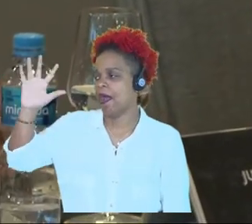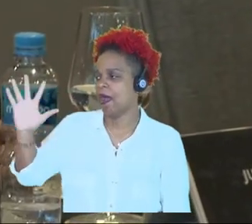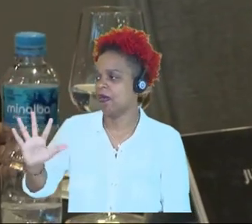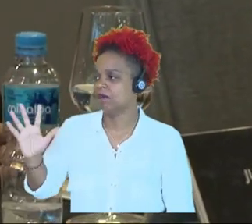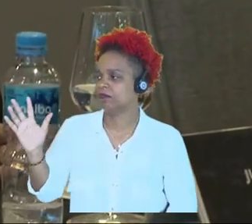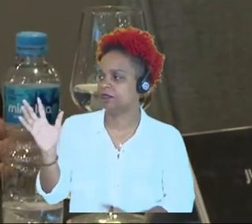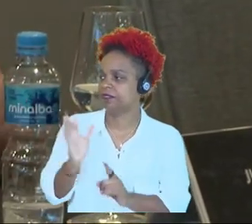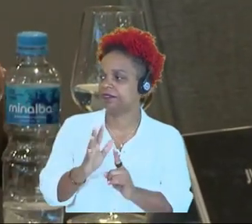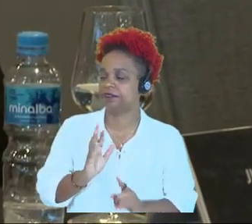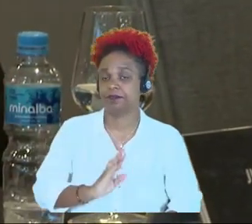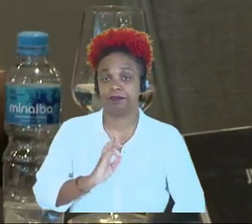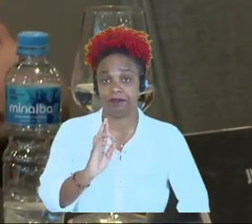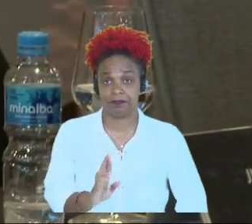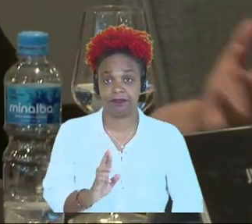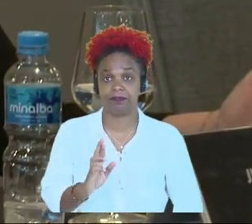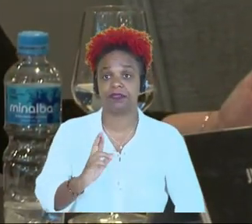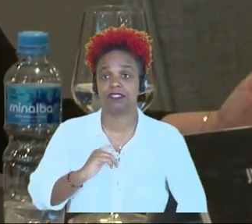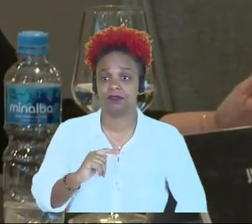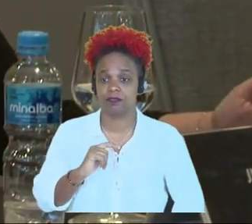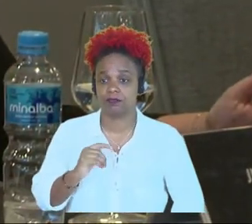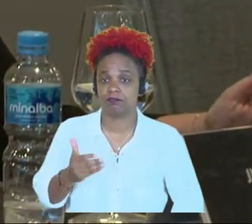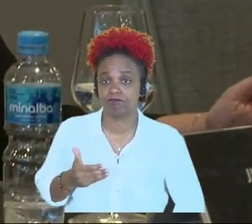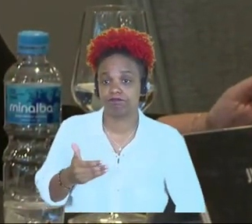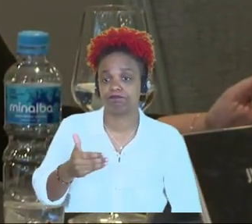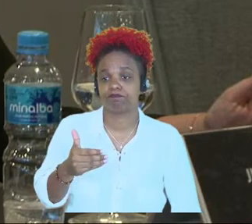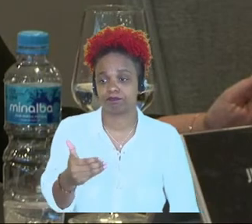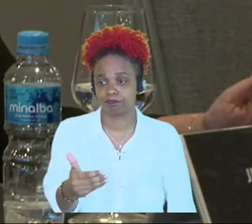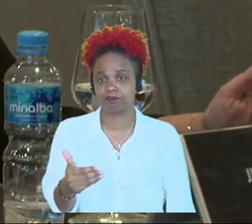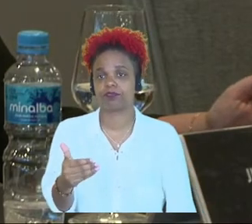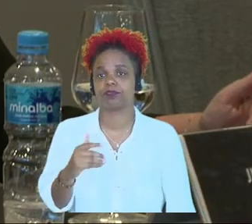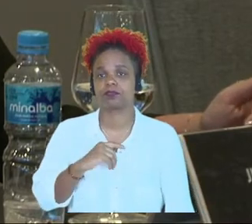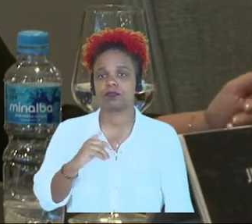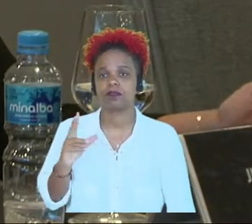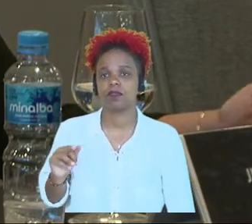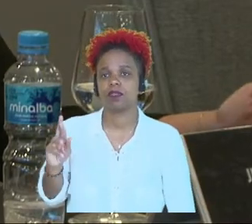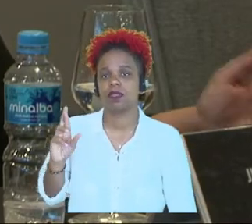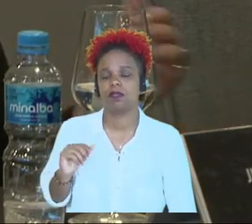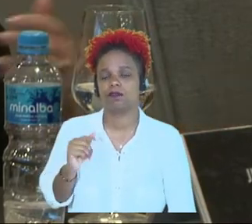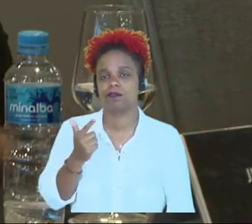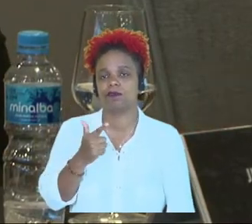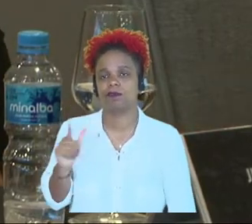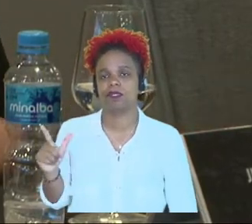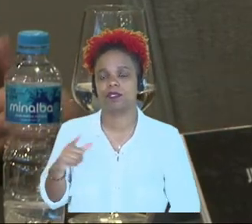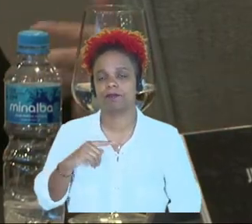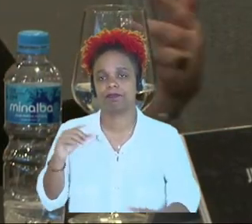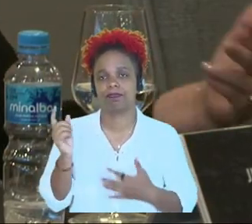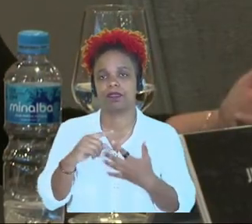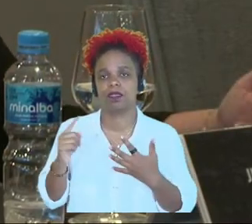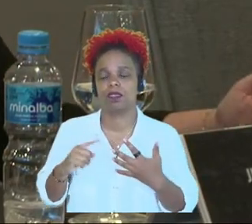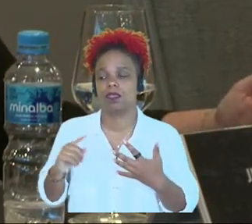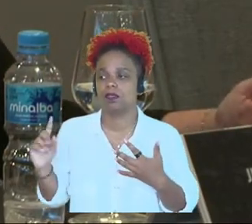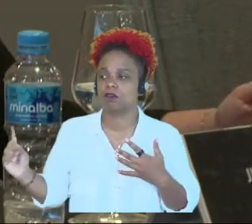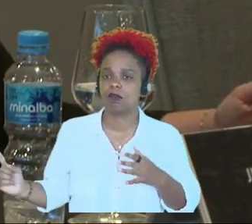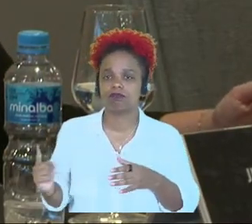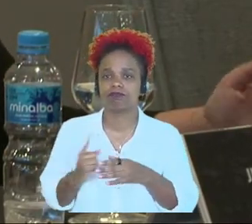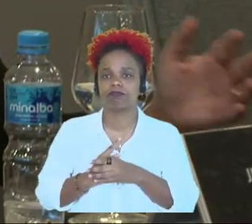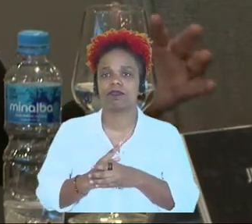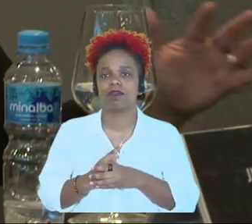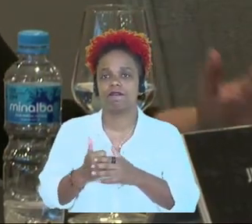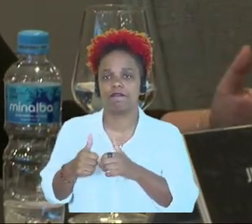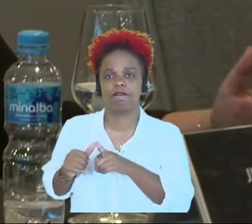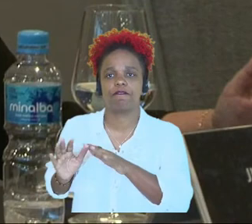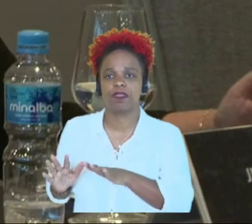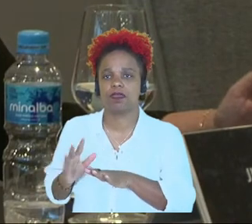questão da representatividade, para mim, começa a partir disso. Claro que existem outros mecanismos, como você falou, não só de inclusão, mas de permanência. A